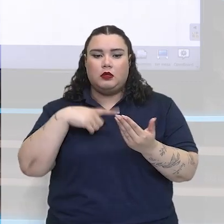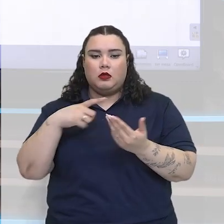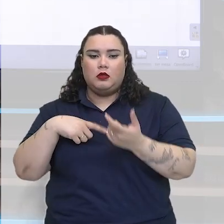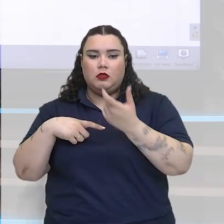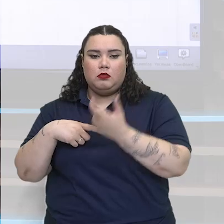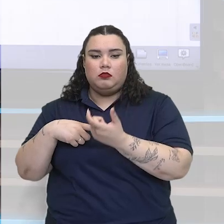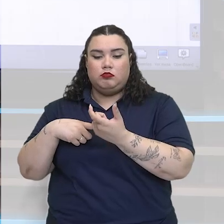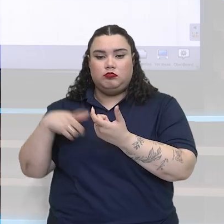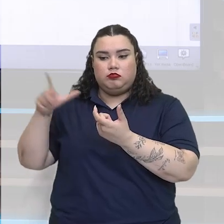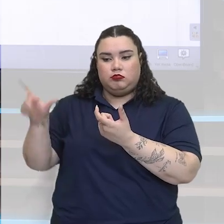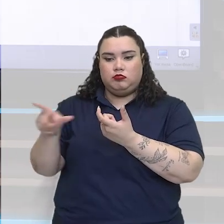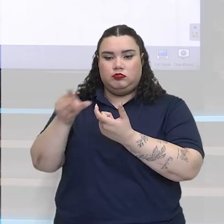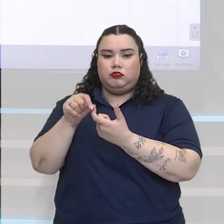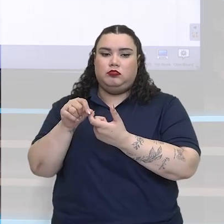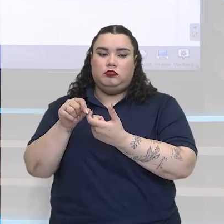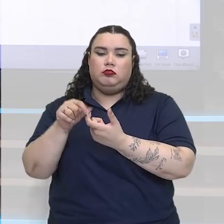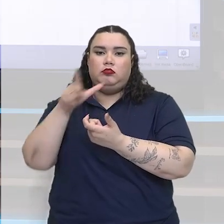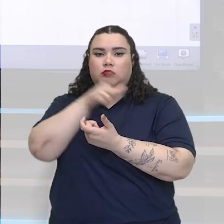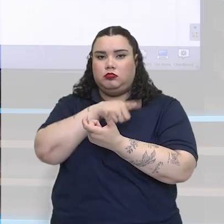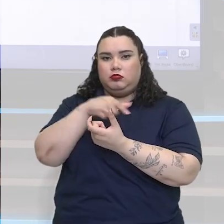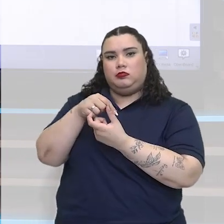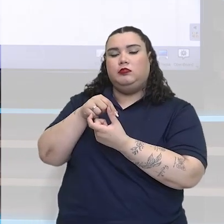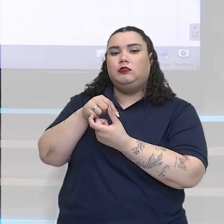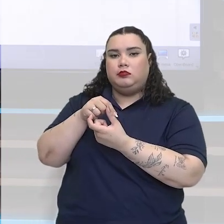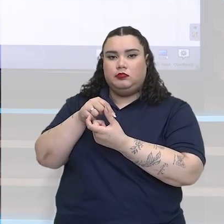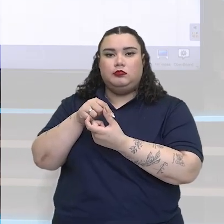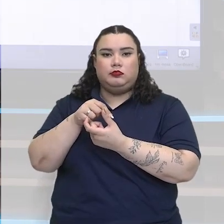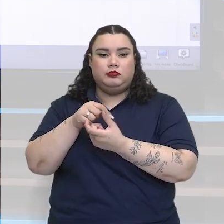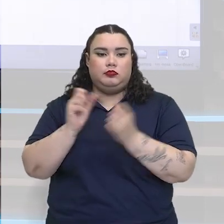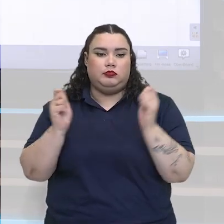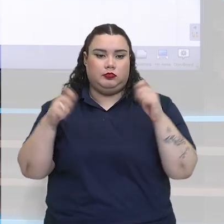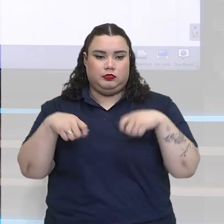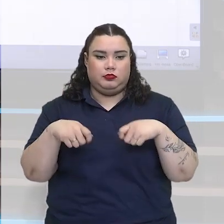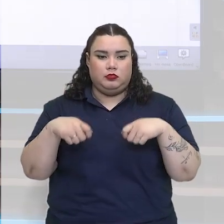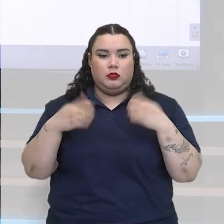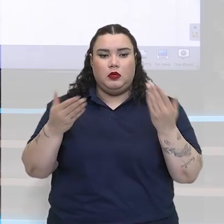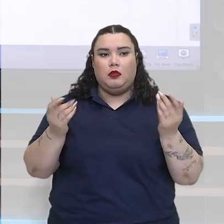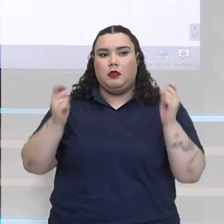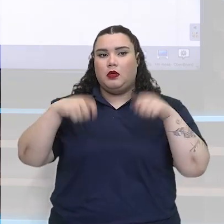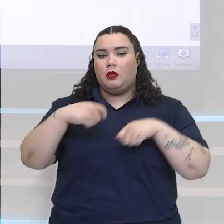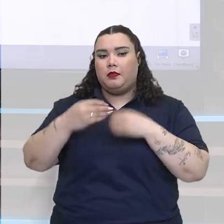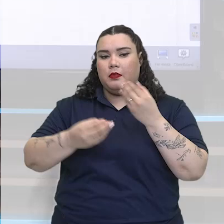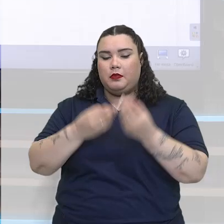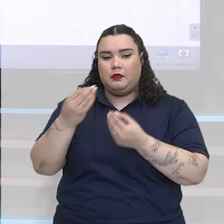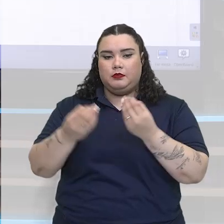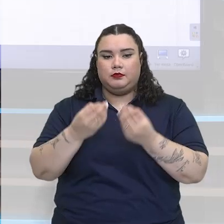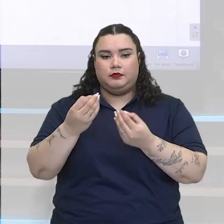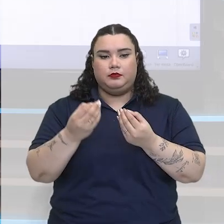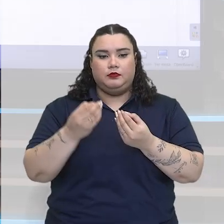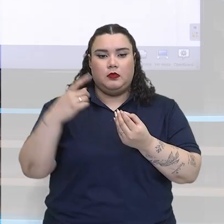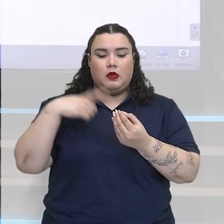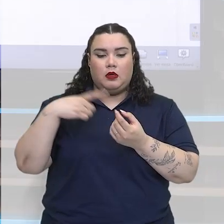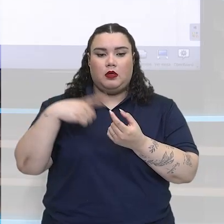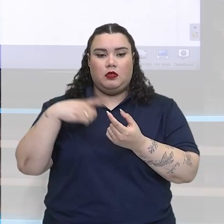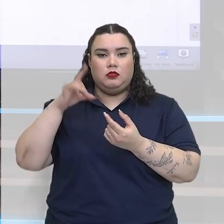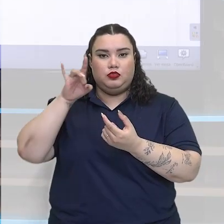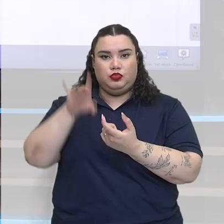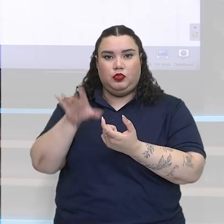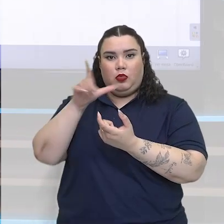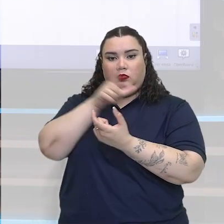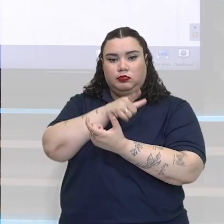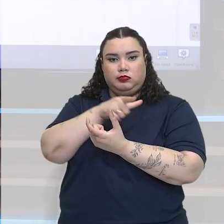Acrescentando tanto um prefixo quanto um sufixo. E eu posso fazer isso de duas formas. Quando eu acrescento só